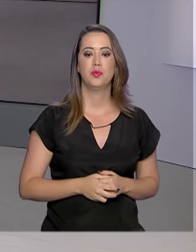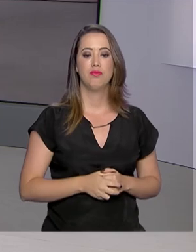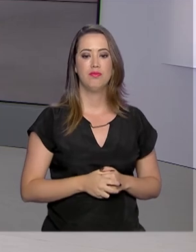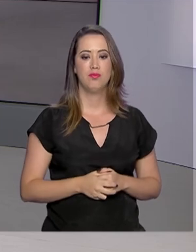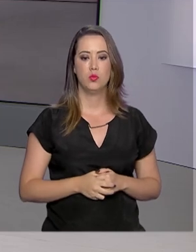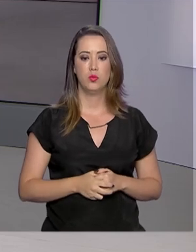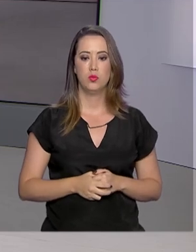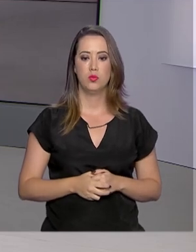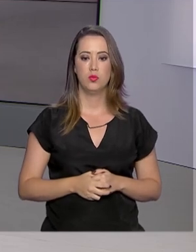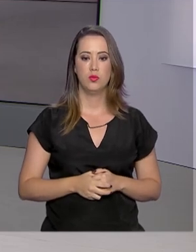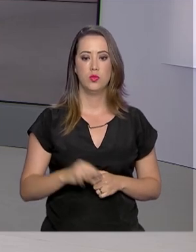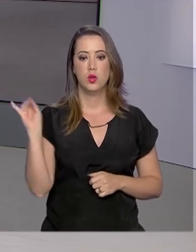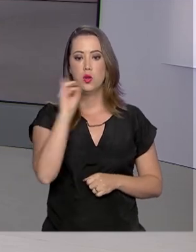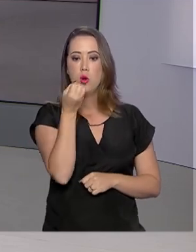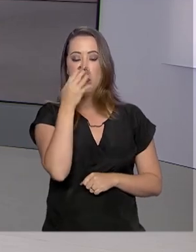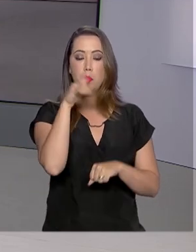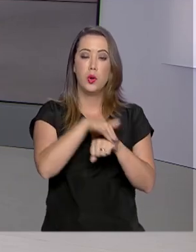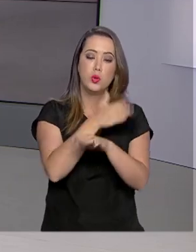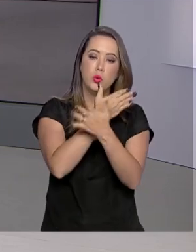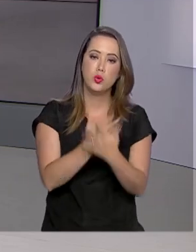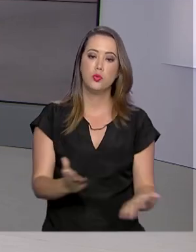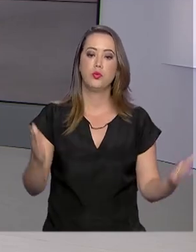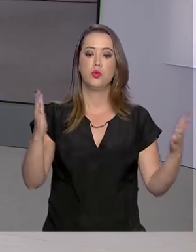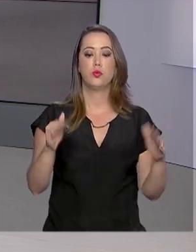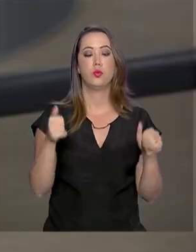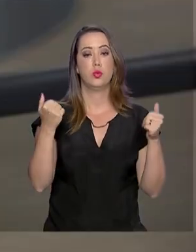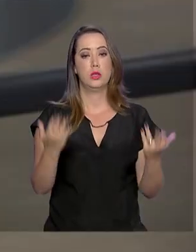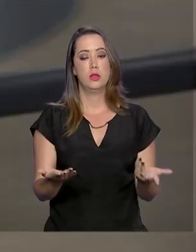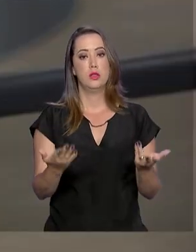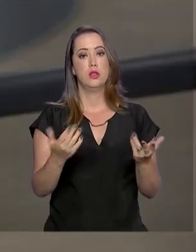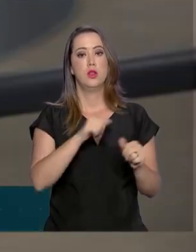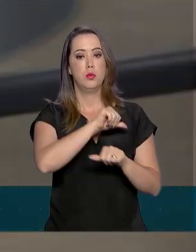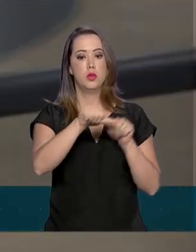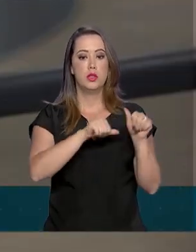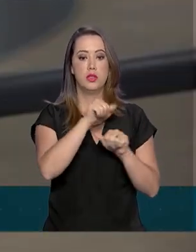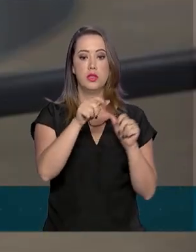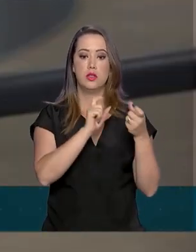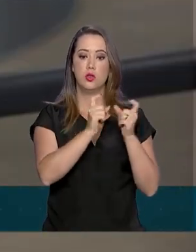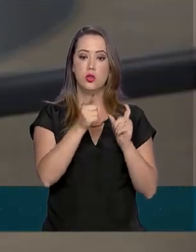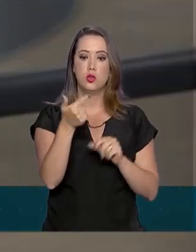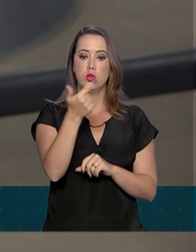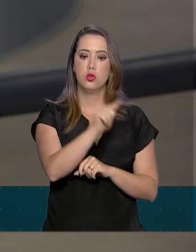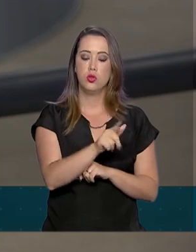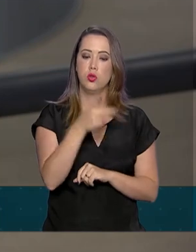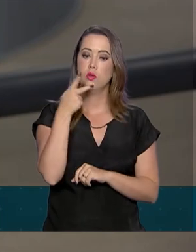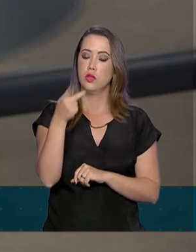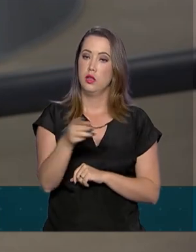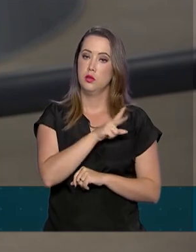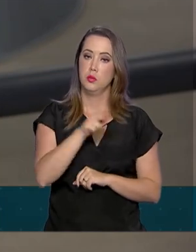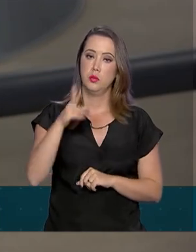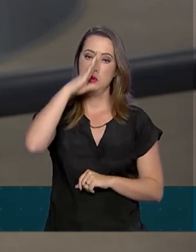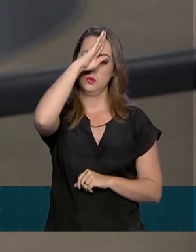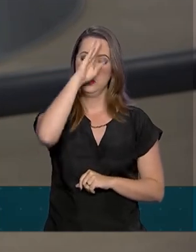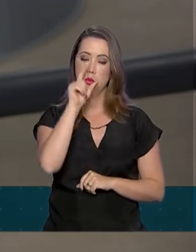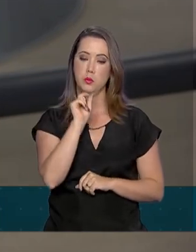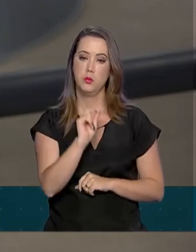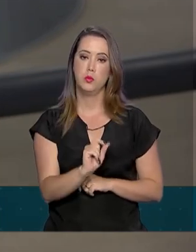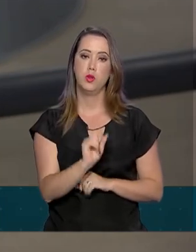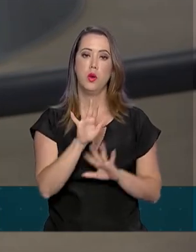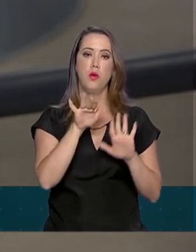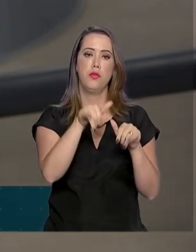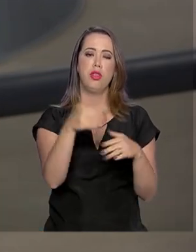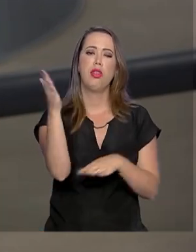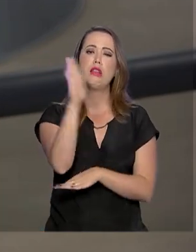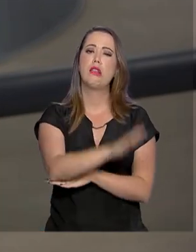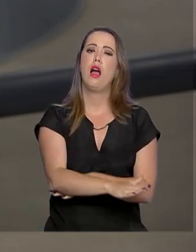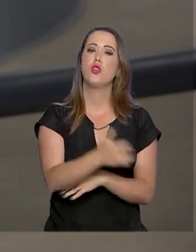Oi, Roberto. Boa noite para você, boa noite a todos. Olha, a reforma administrativa foi novamente citada pelo presidente Jair Bolsonaro no final